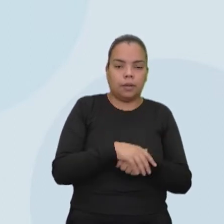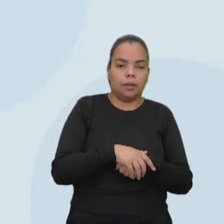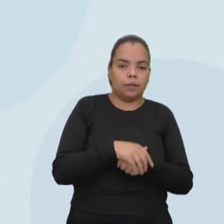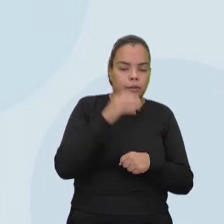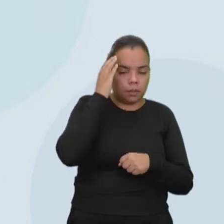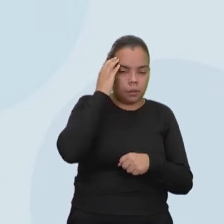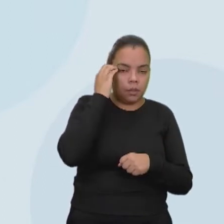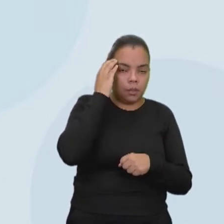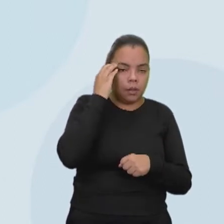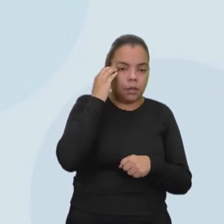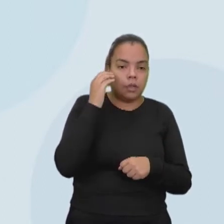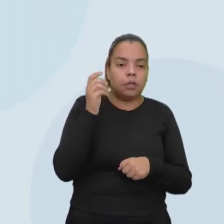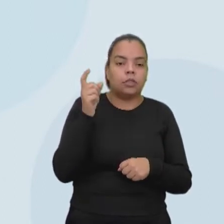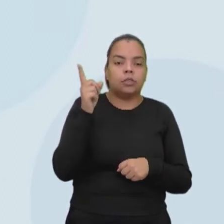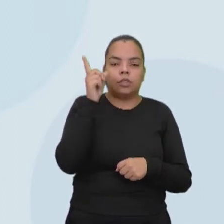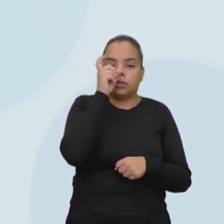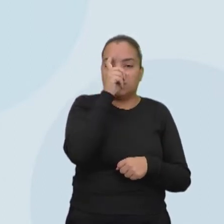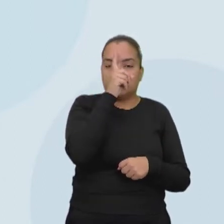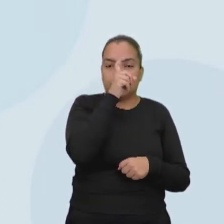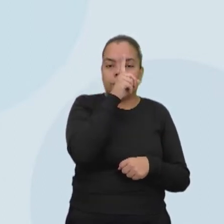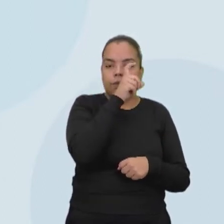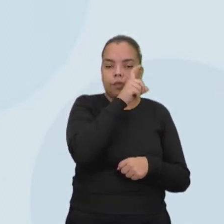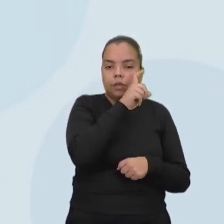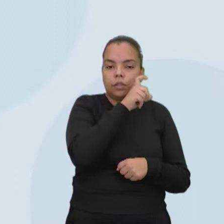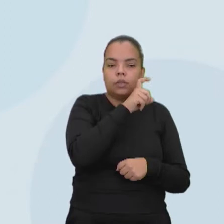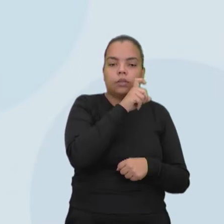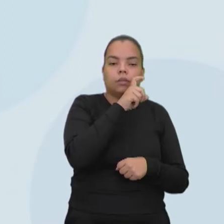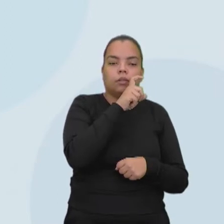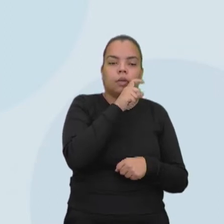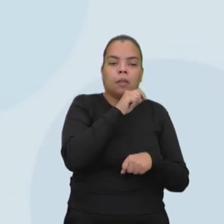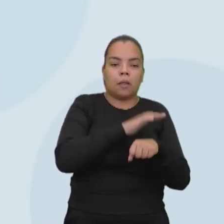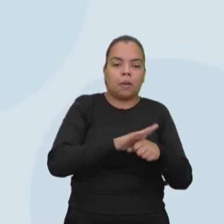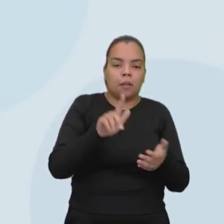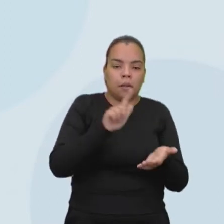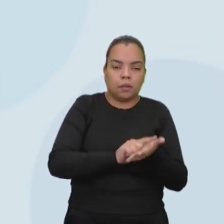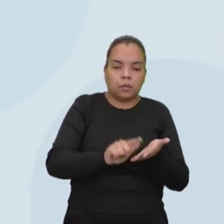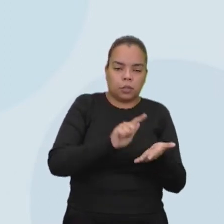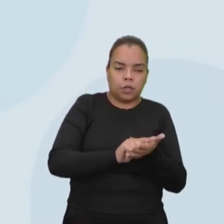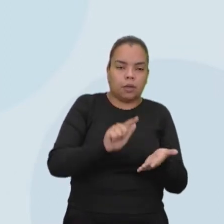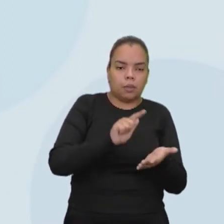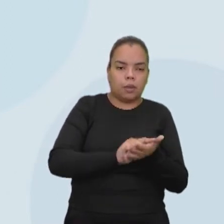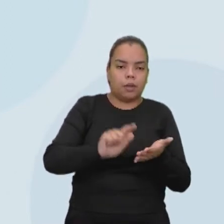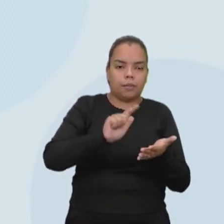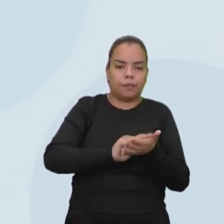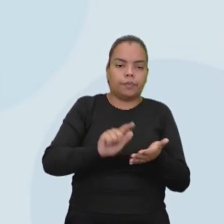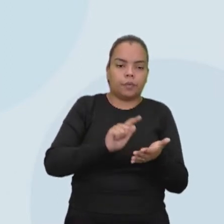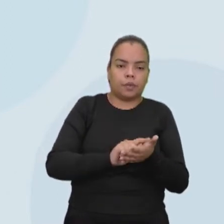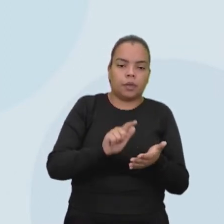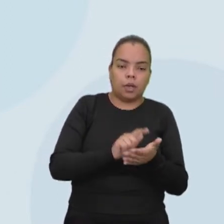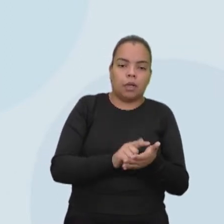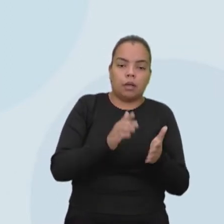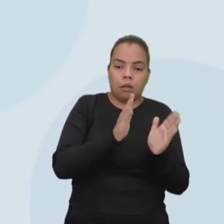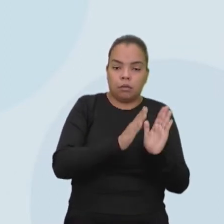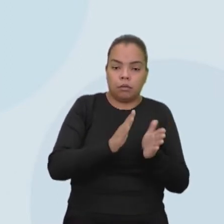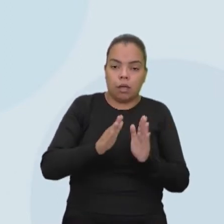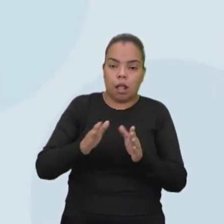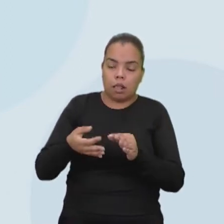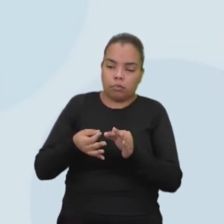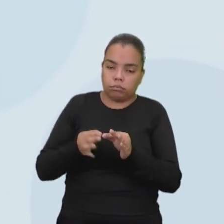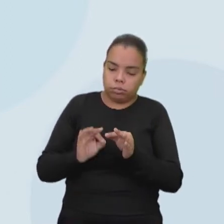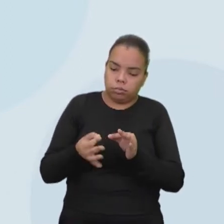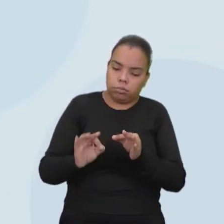muito difíceis de polir e podem conter fósseis. As camadas de rochas sedimentares podem totalizar vários quilômetros